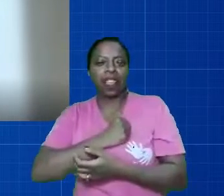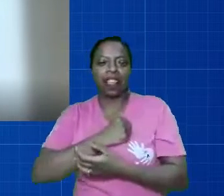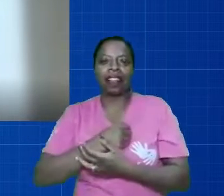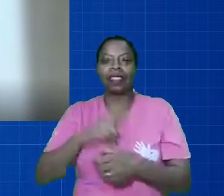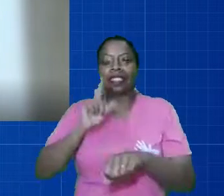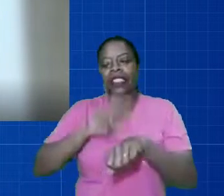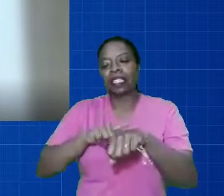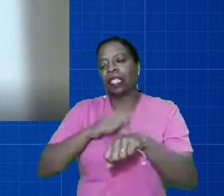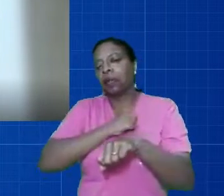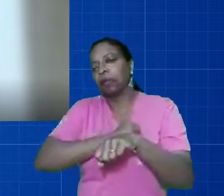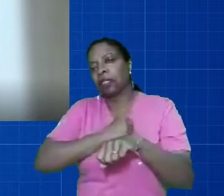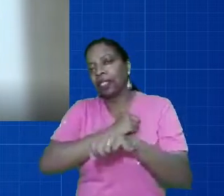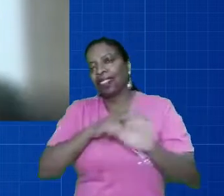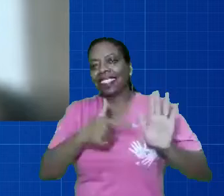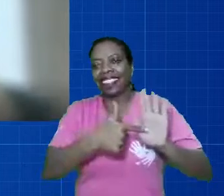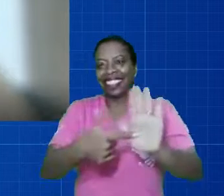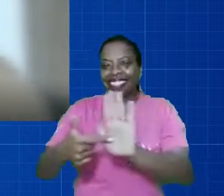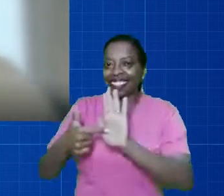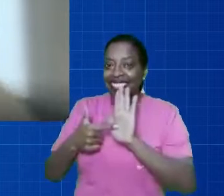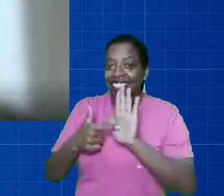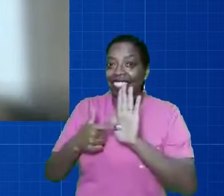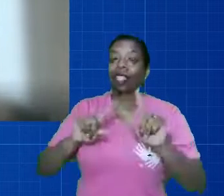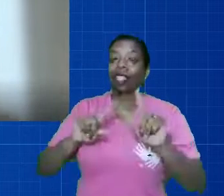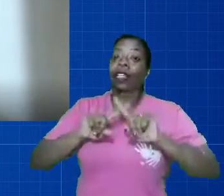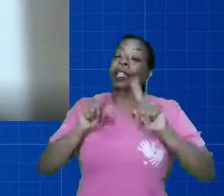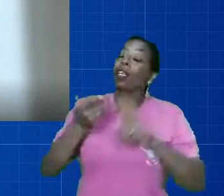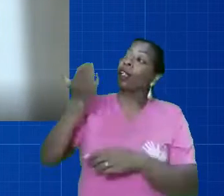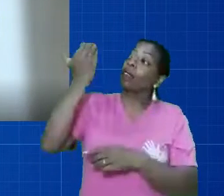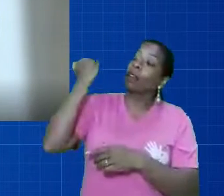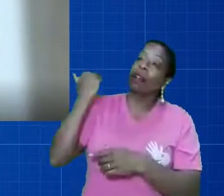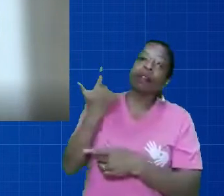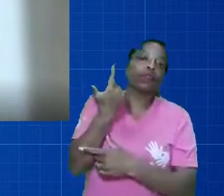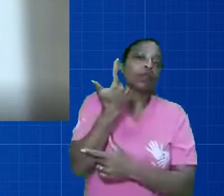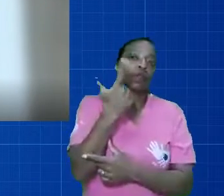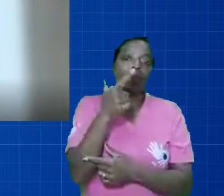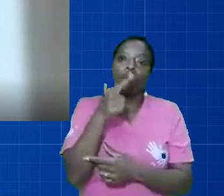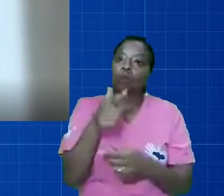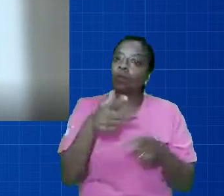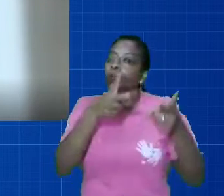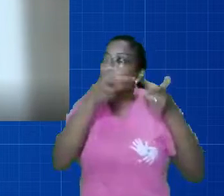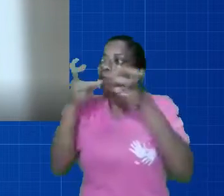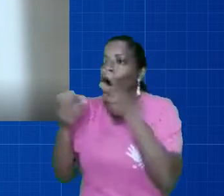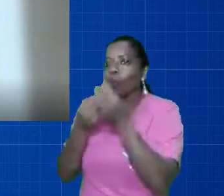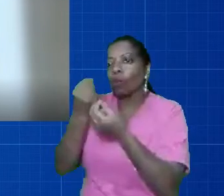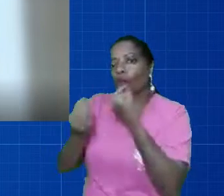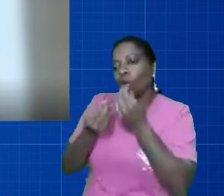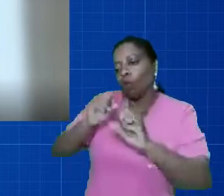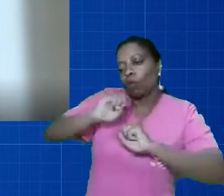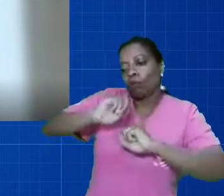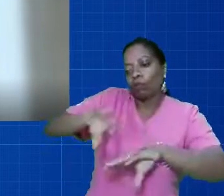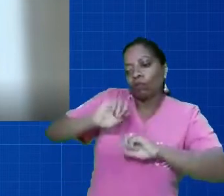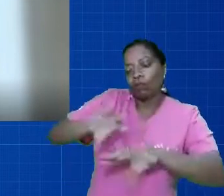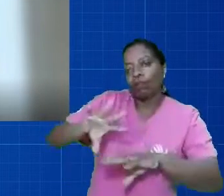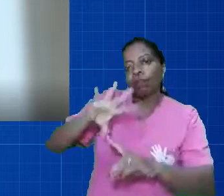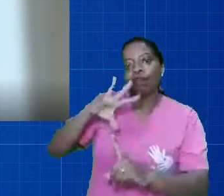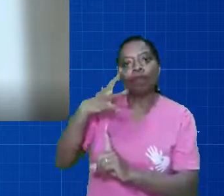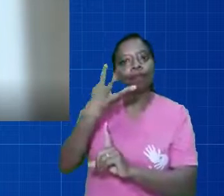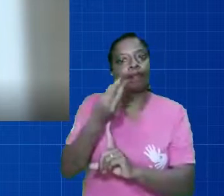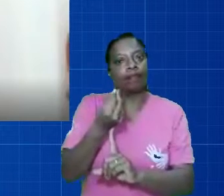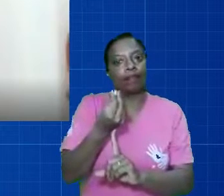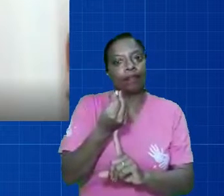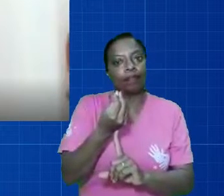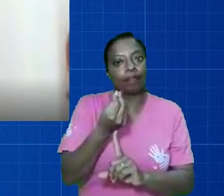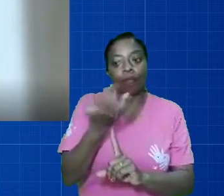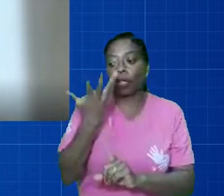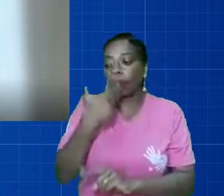questão de que nós não tínhamos uma percepção de como trabalhar a arte no infantil.